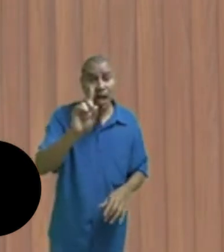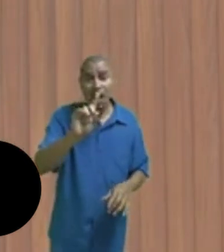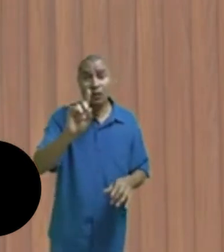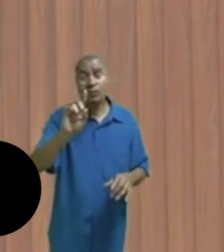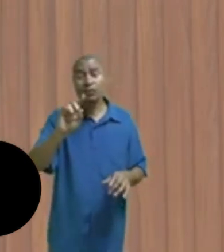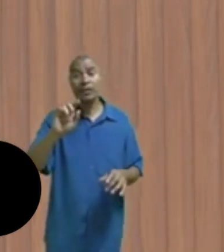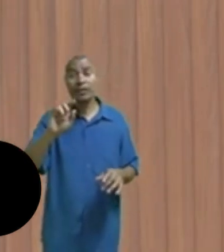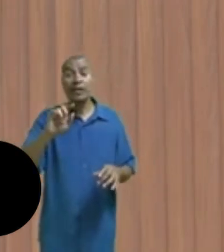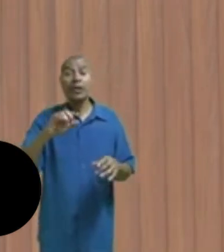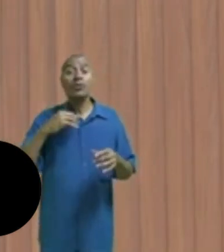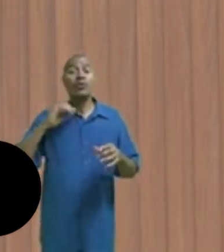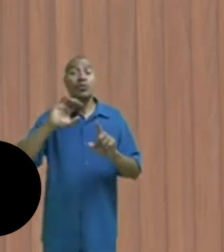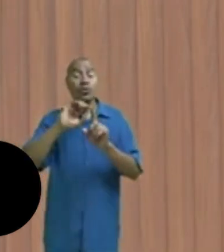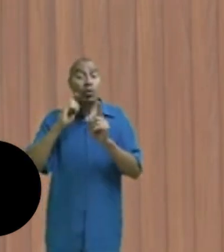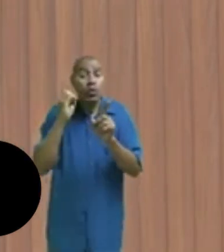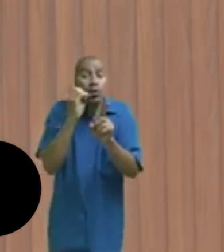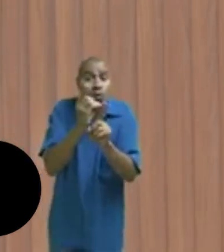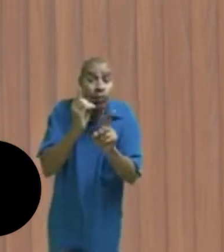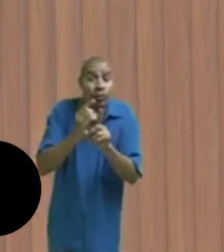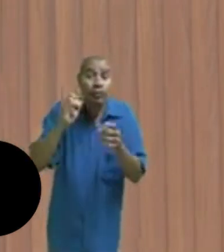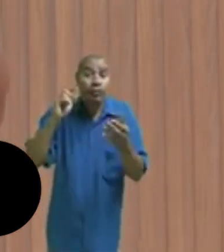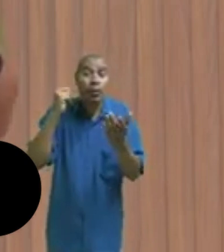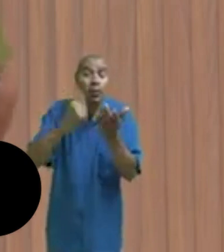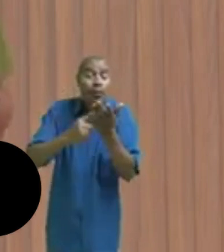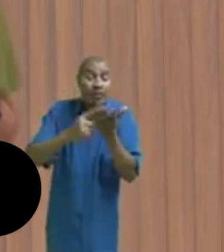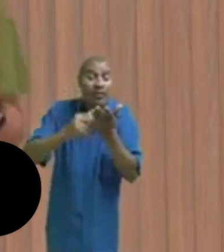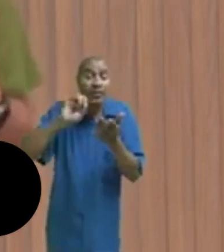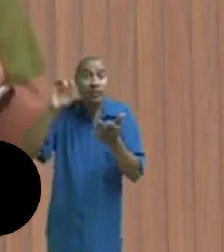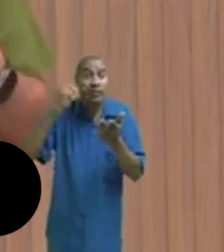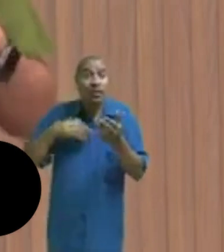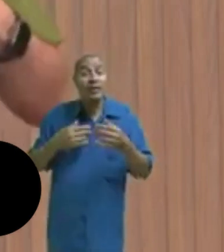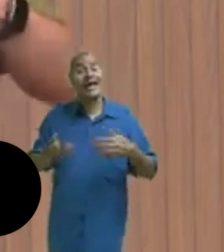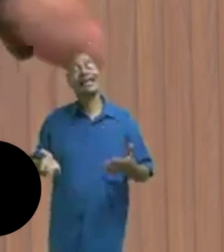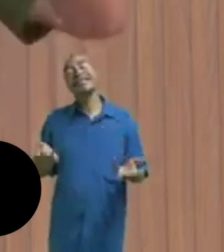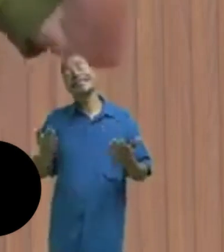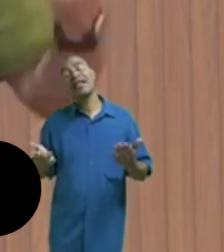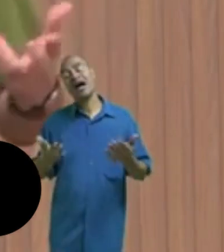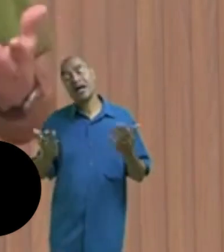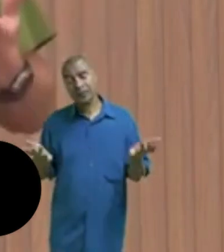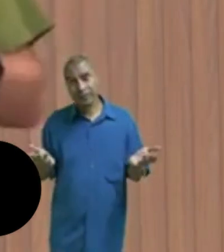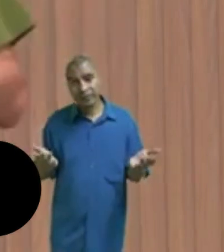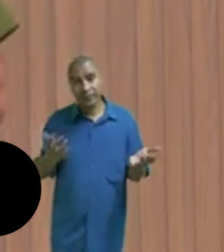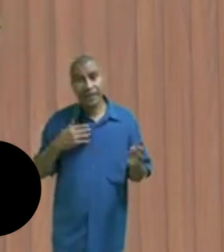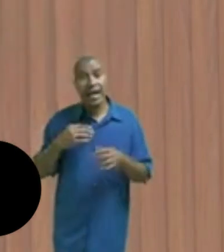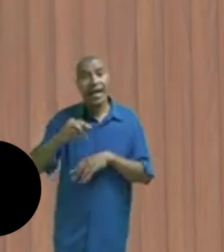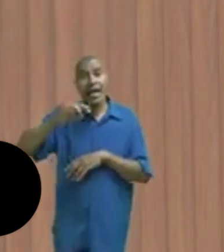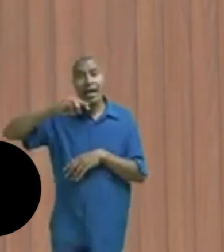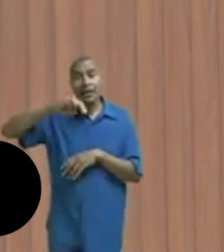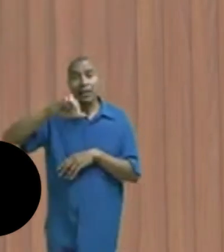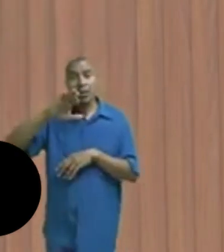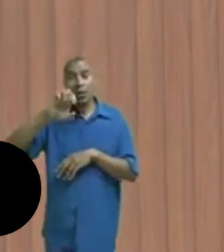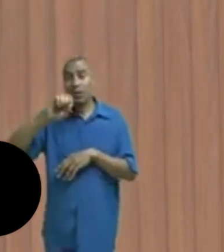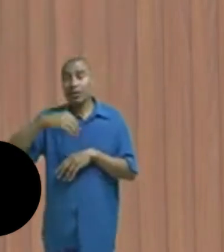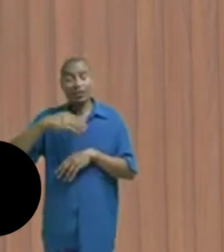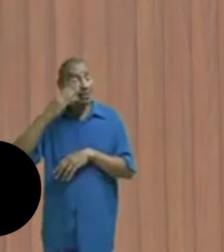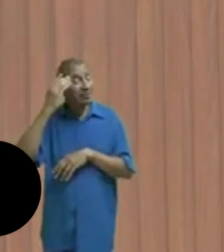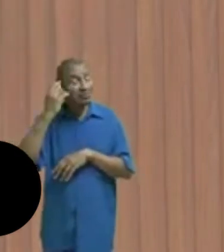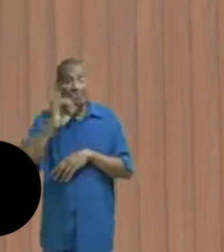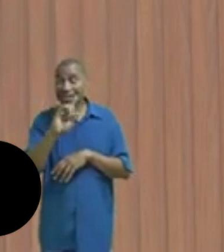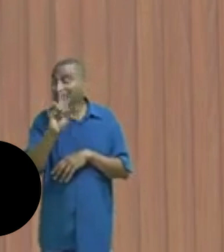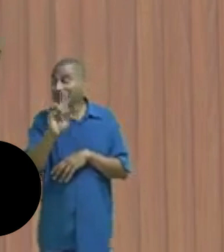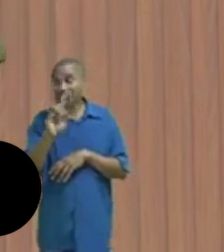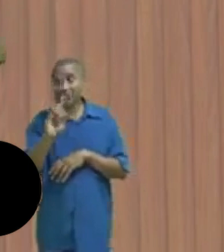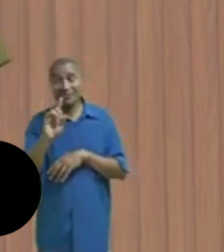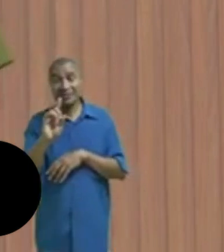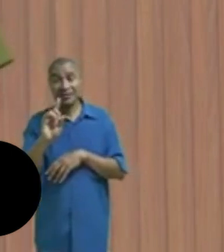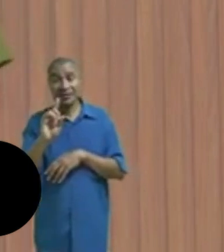fazer coisas, a entregar coisas, a oferecer coisas. E é por isso que Nicodemos não entende. Ele não